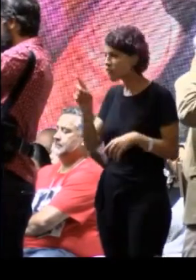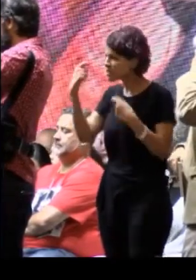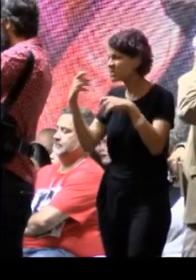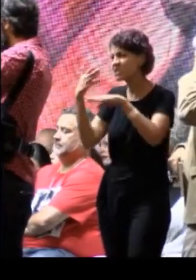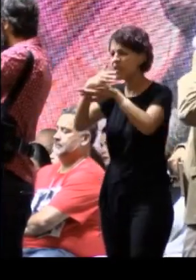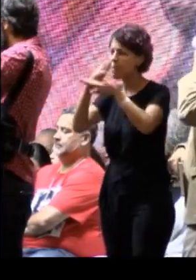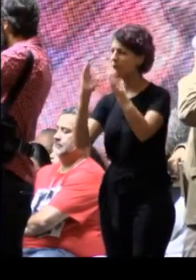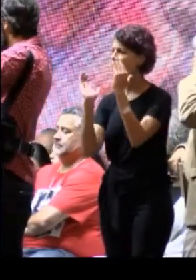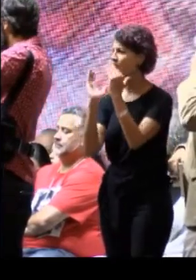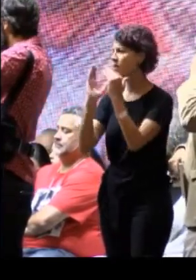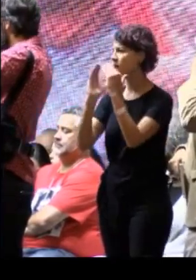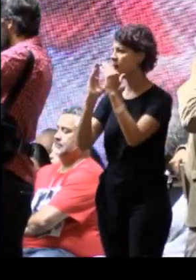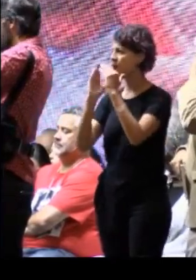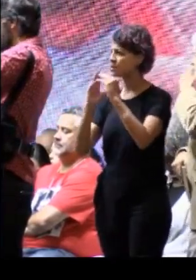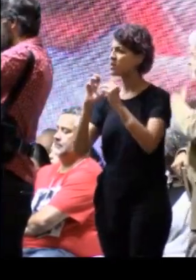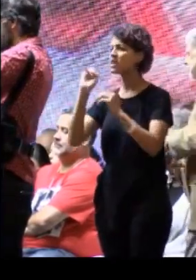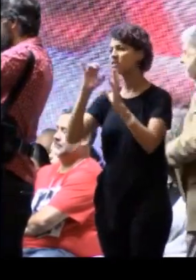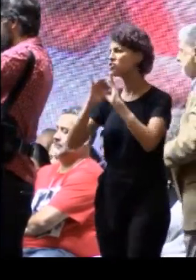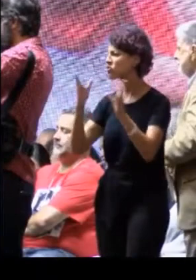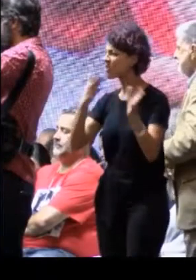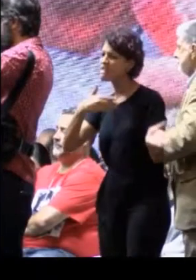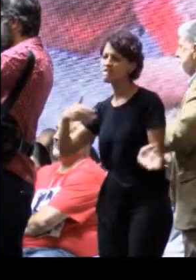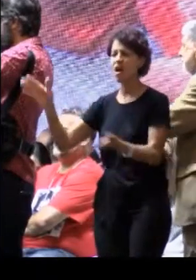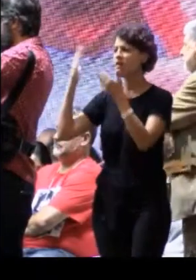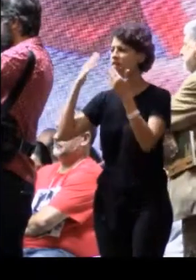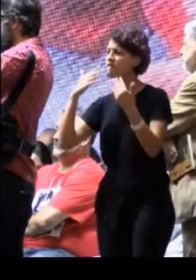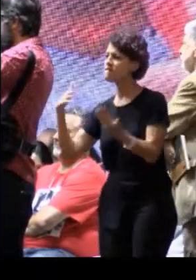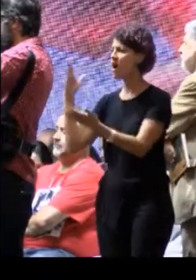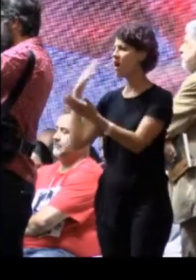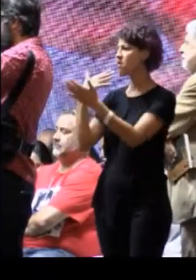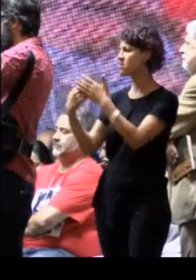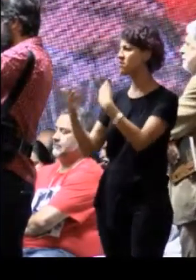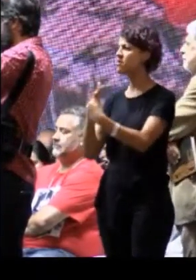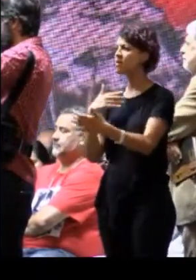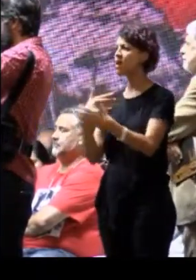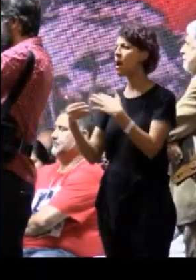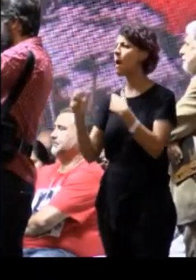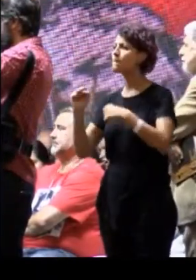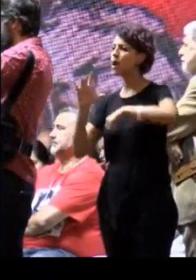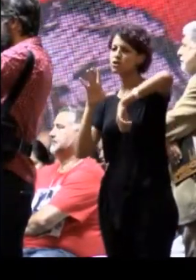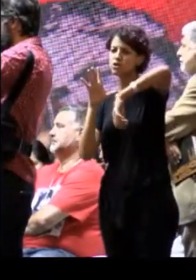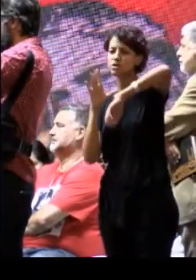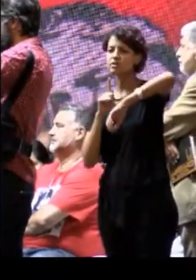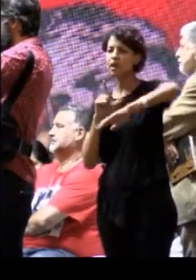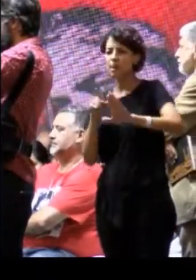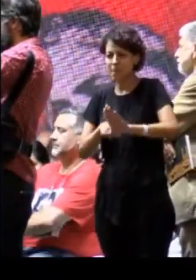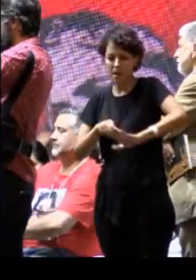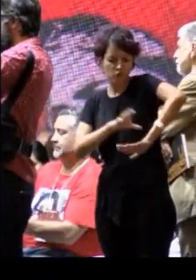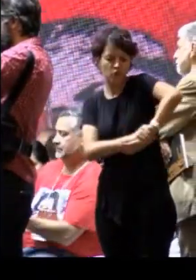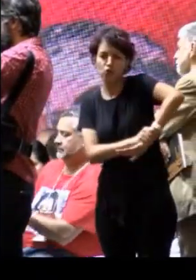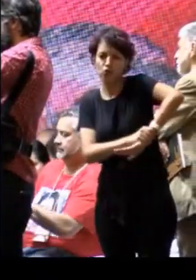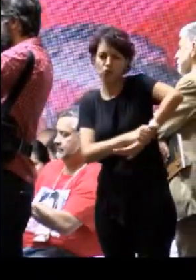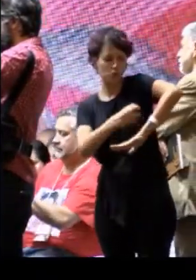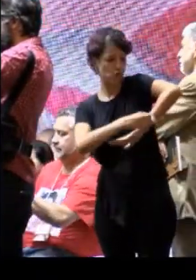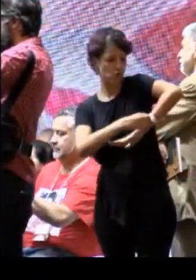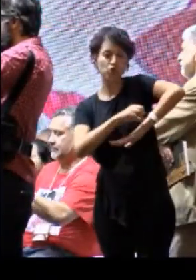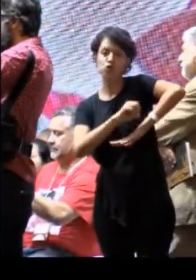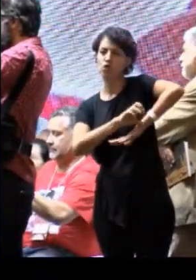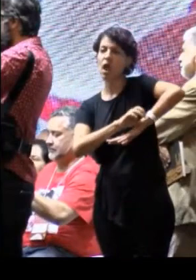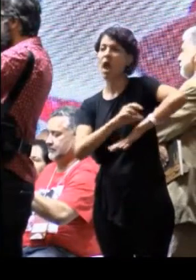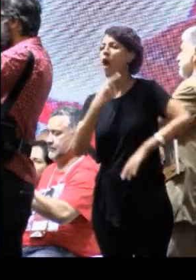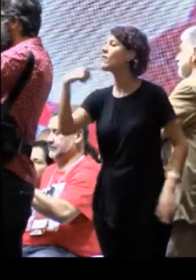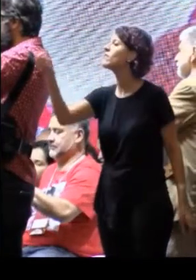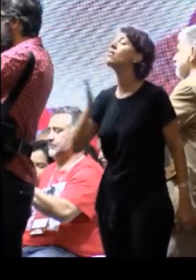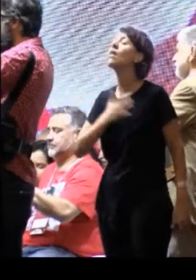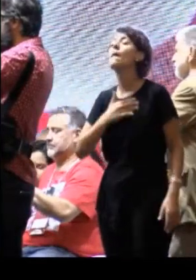casa. Se eles te soltarem, você tem que ir. Pode ser com tornozeleira, pode ser. E eu dizia: a minha